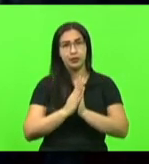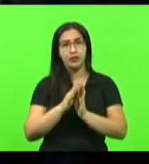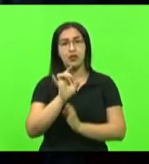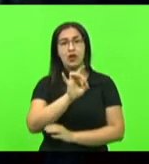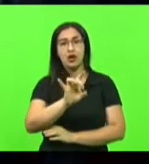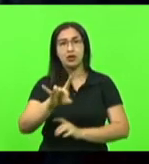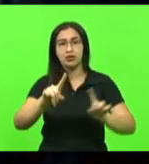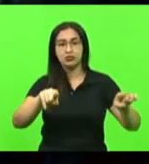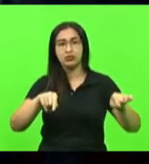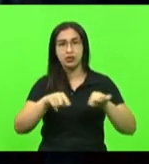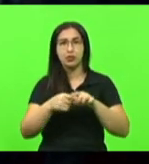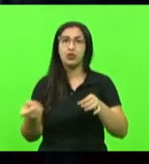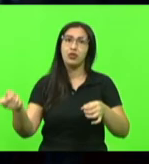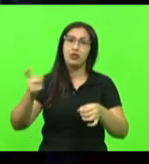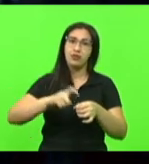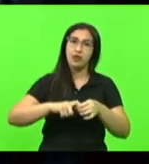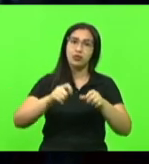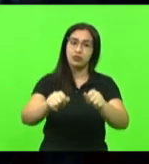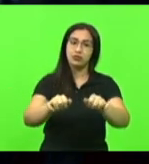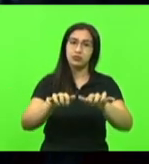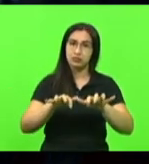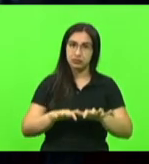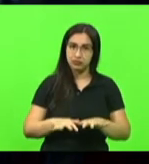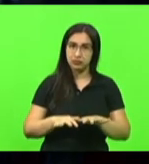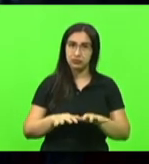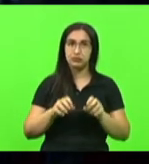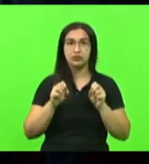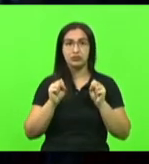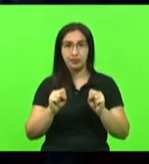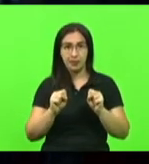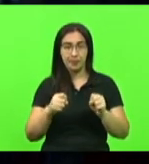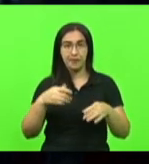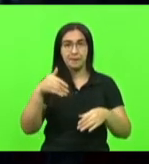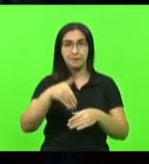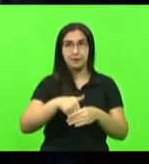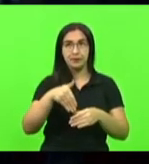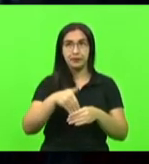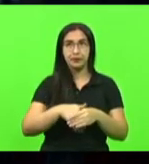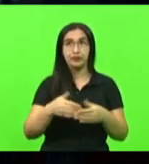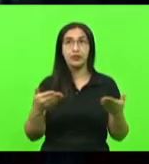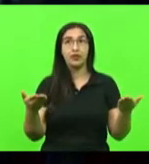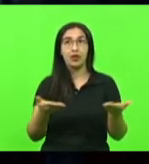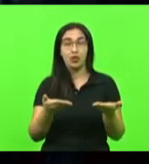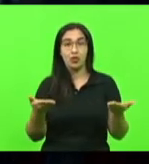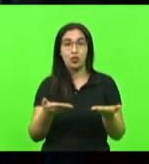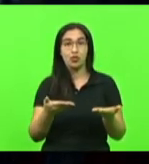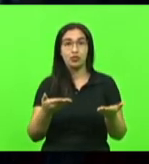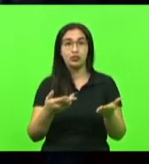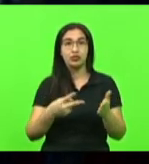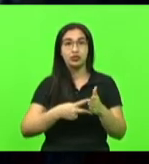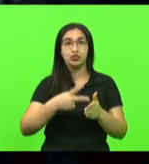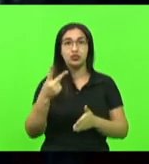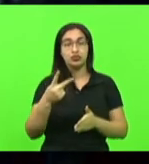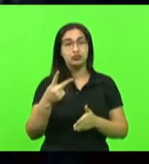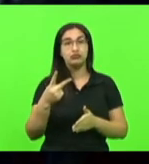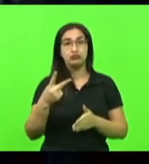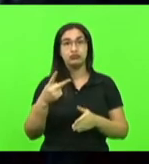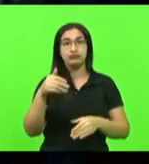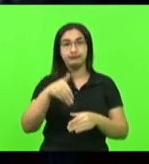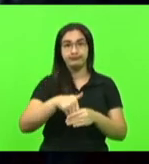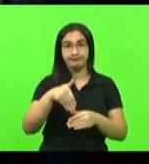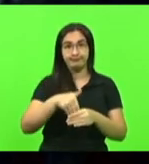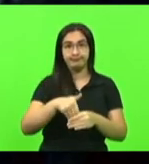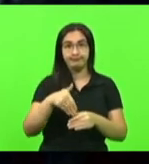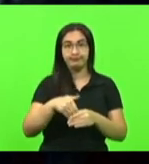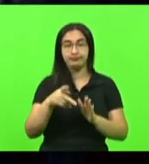para que o deputado retorne para o plenário para que a gente precisa votar no dia de hoje o segundo turno do projeto da Polícia Penal.